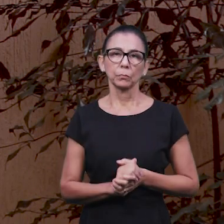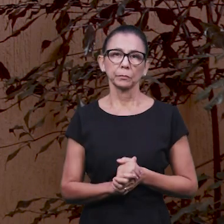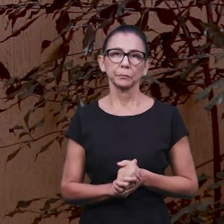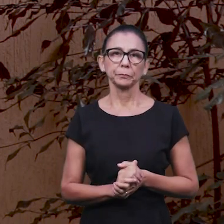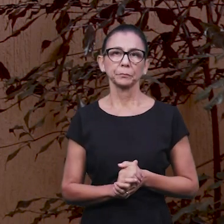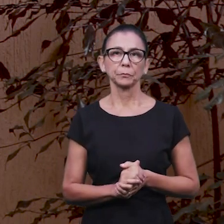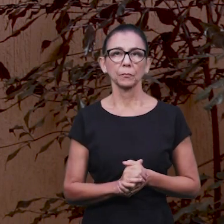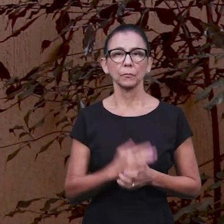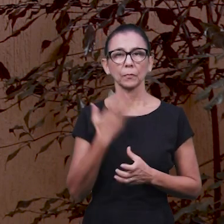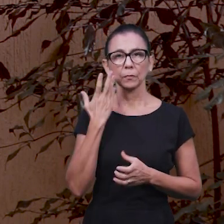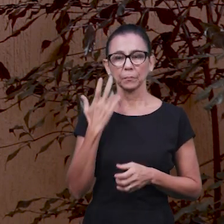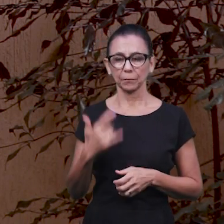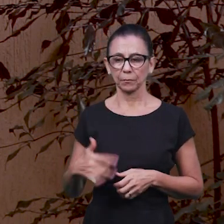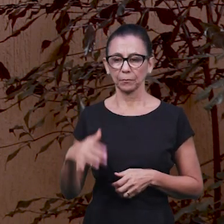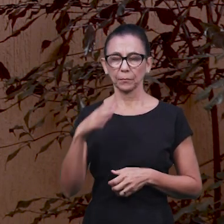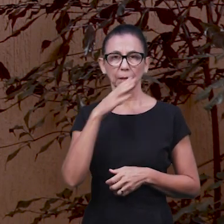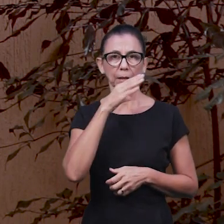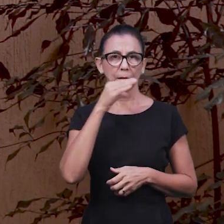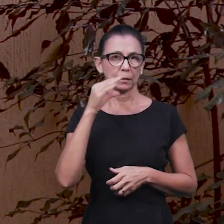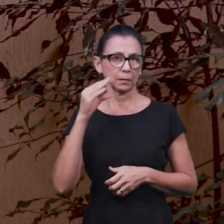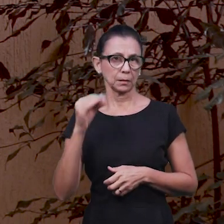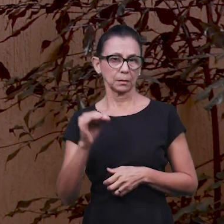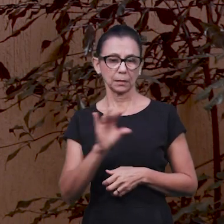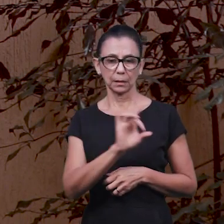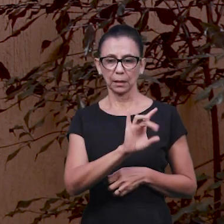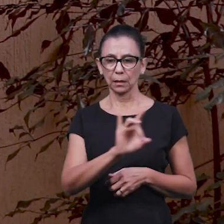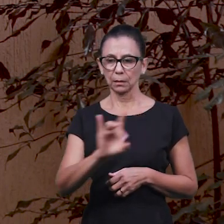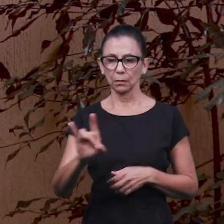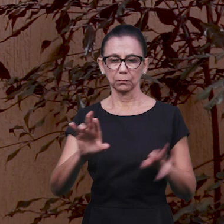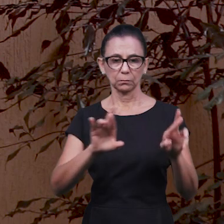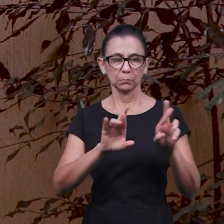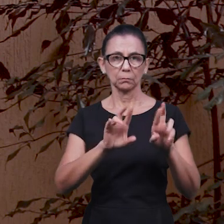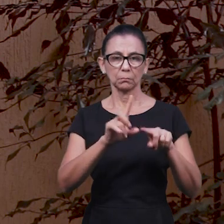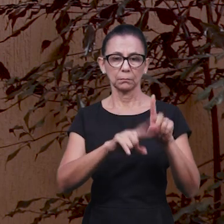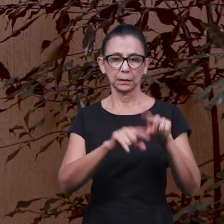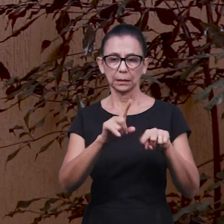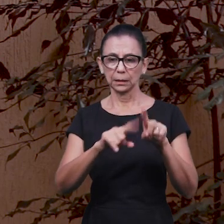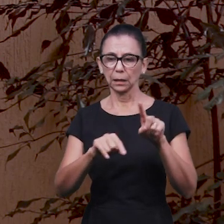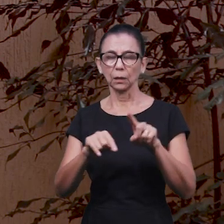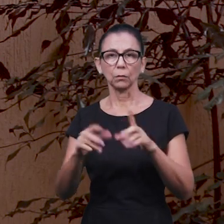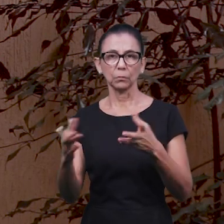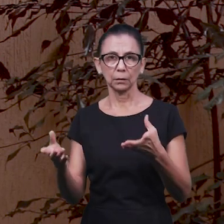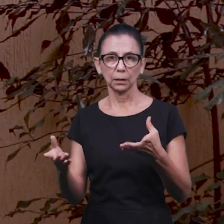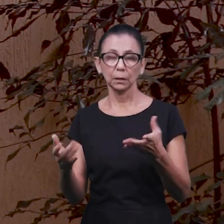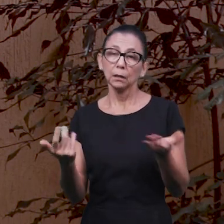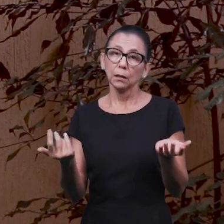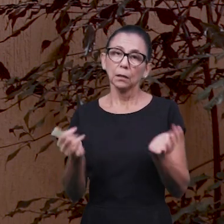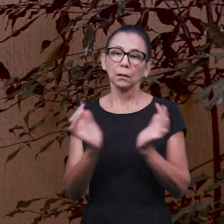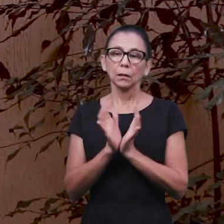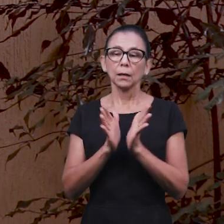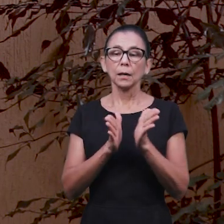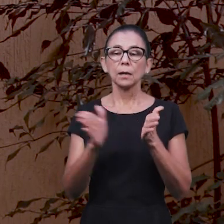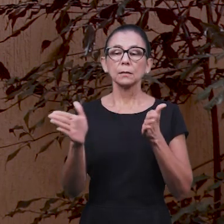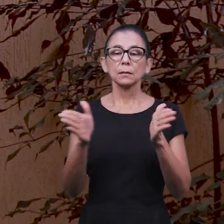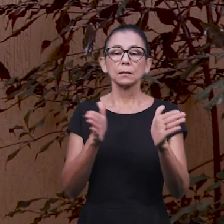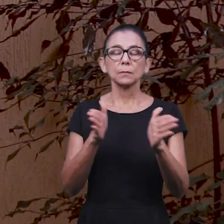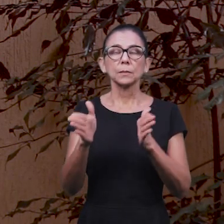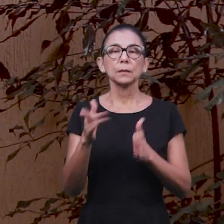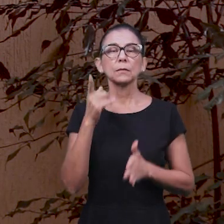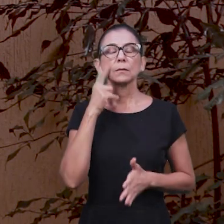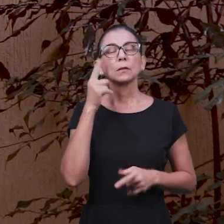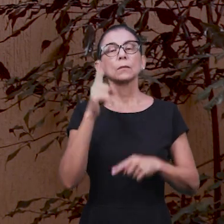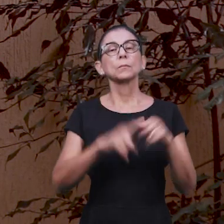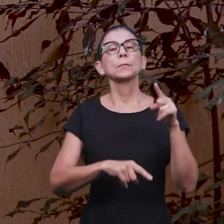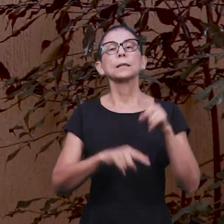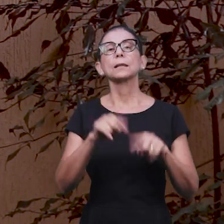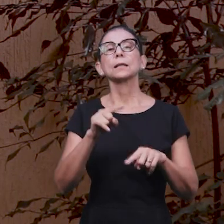intermediários, dos adolescentes e dos bebês. Nós recebemos cada classe o seu material. Para a acessibilidade, vocês vão ver que o